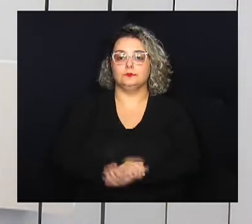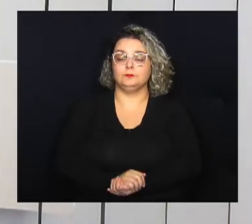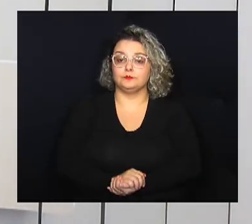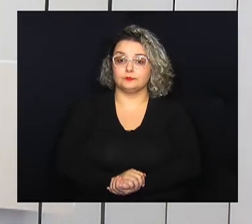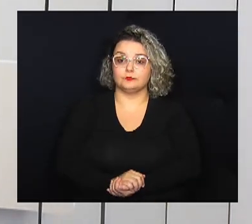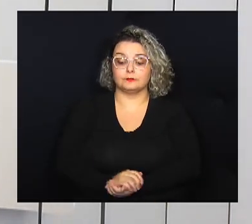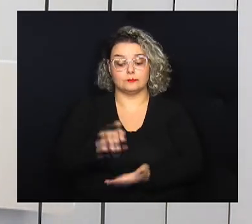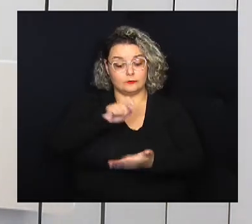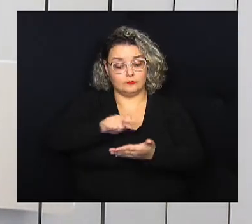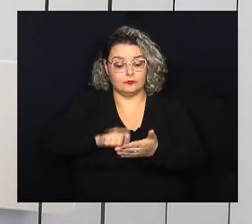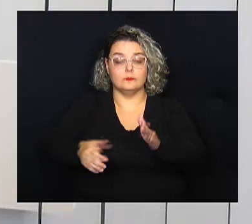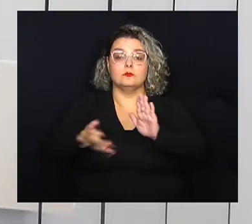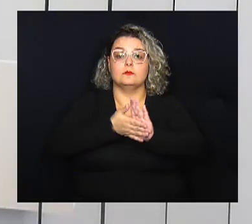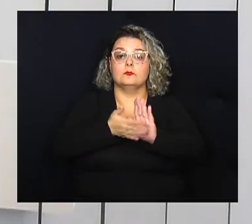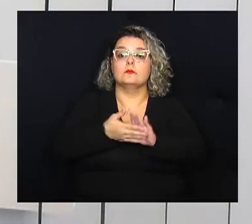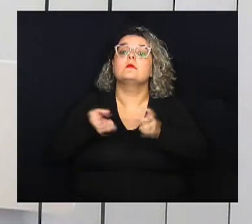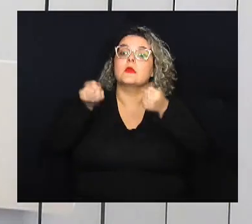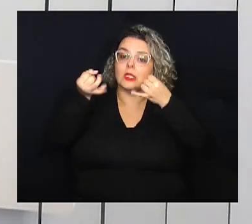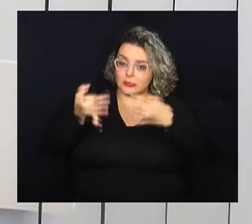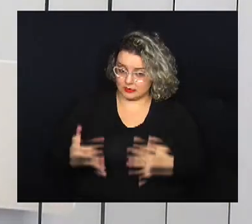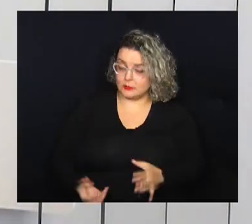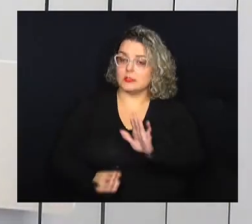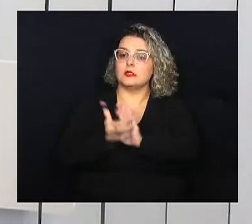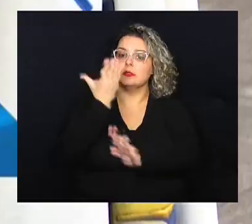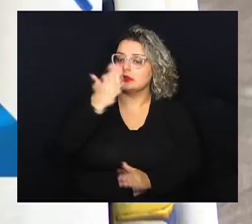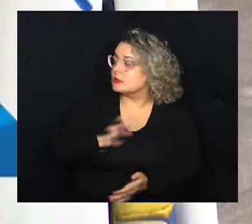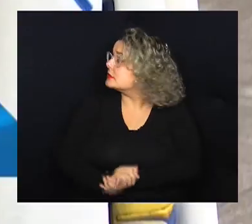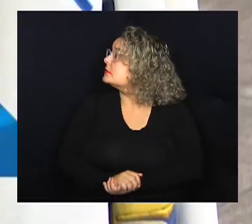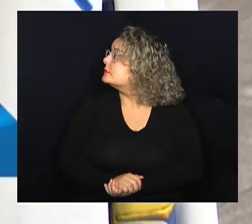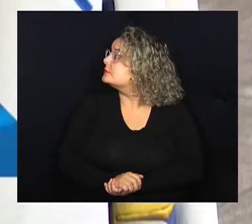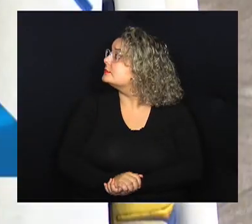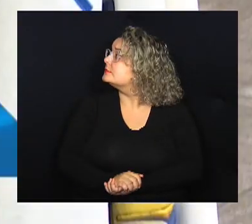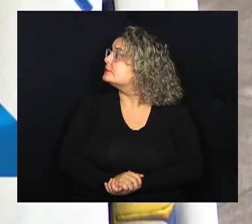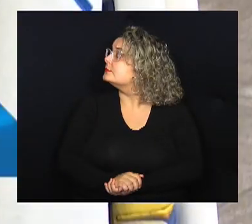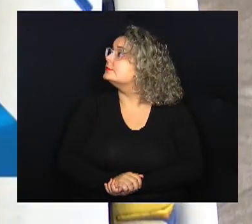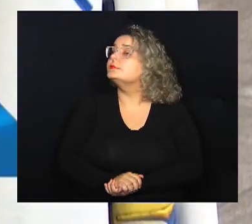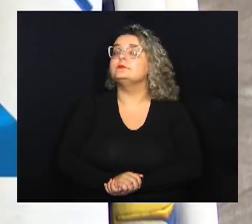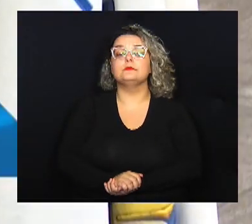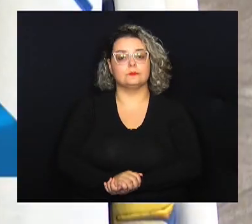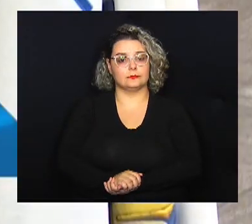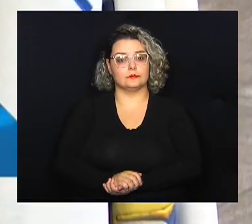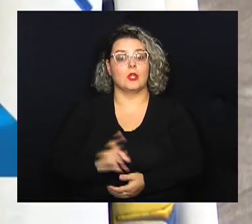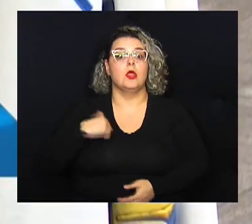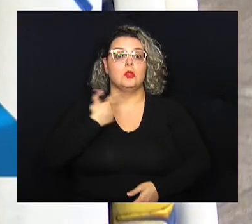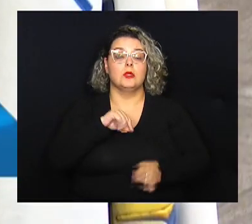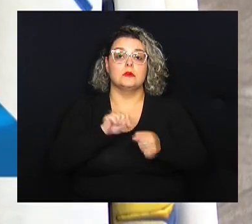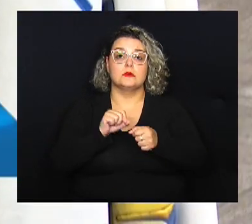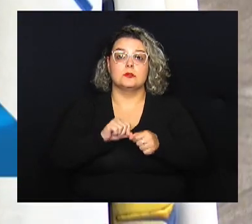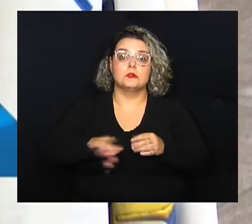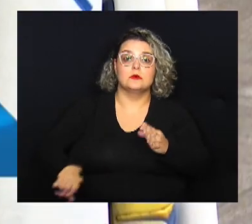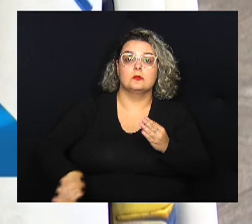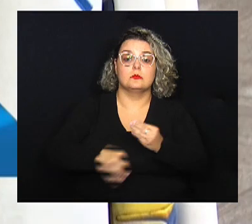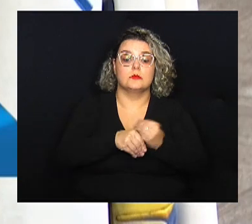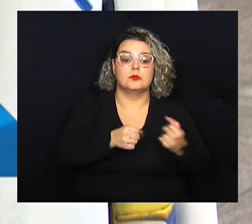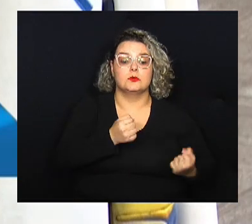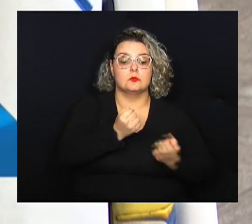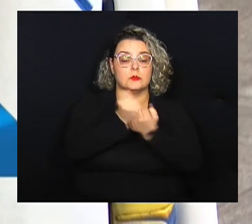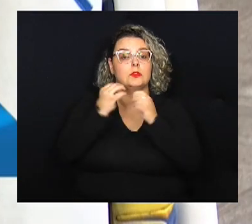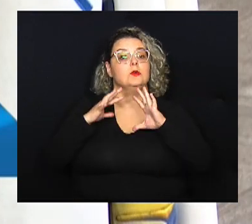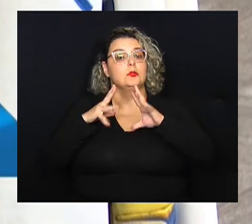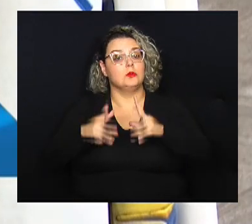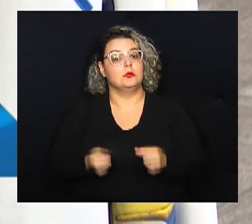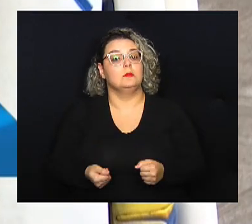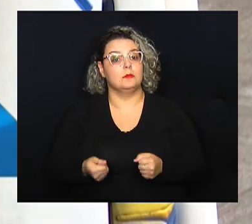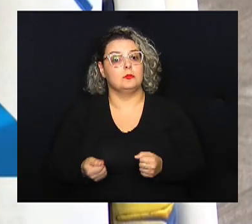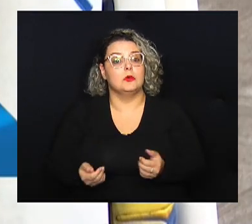autor da proposta justificou a criação. Fizemos esse substitutivo total para ver se a gente passa